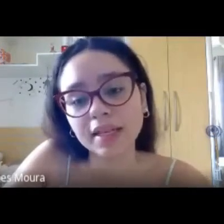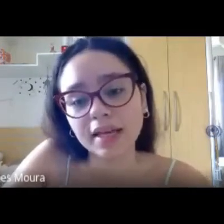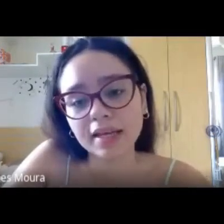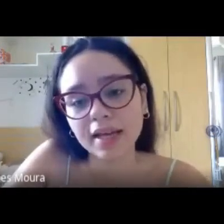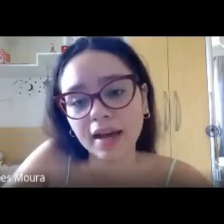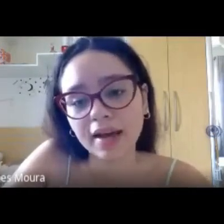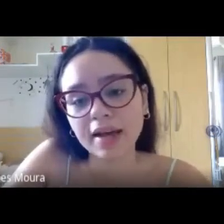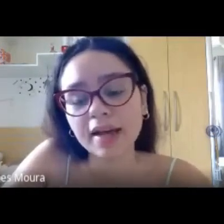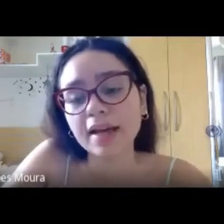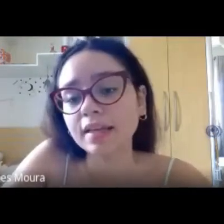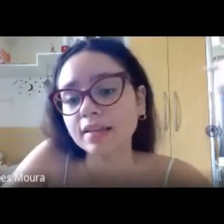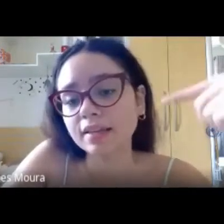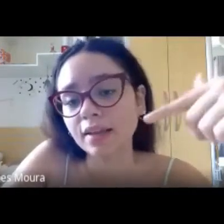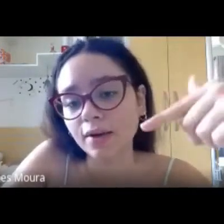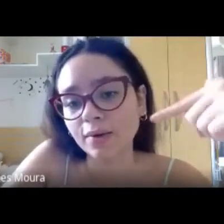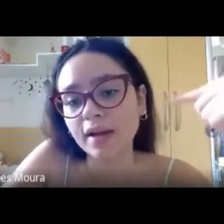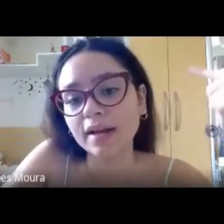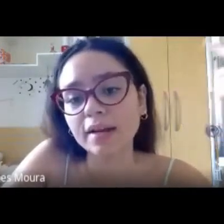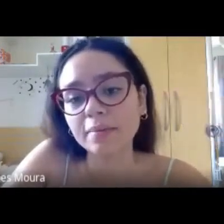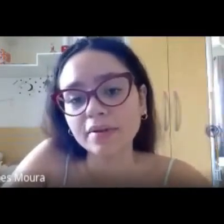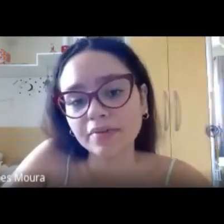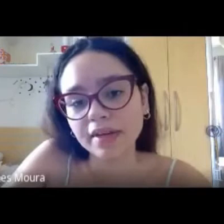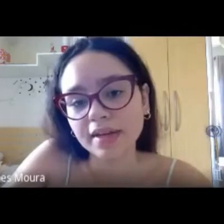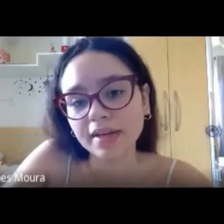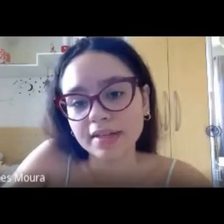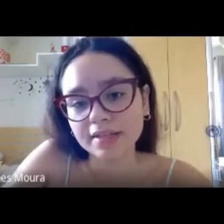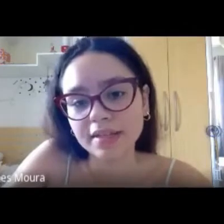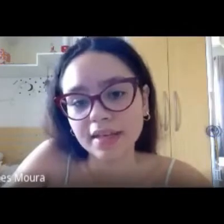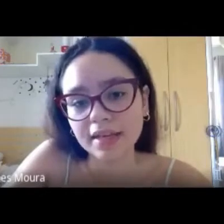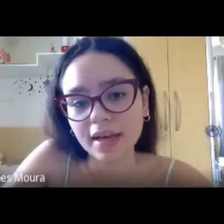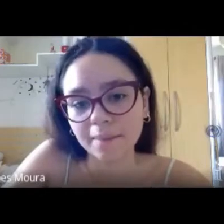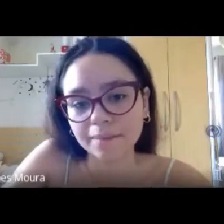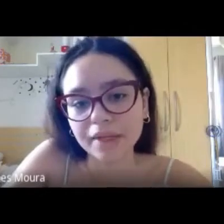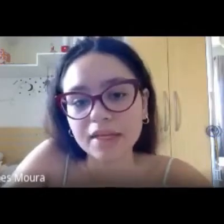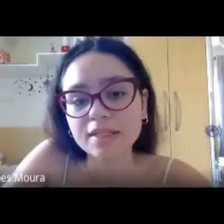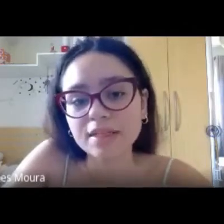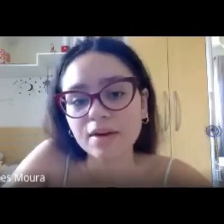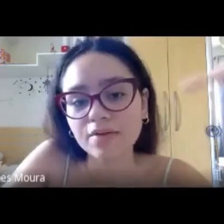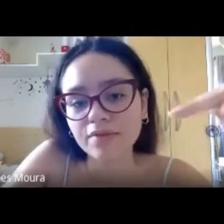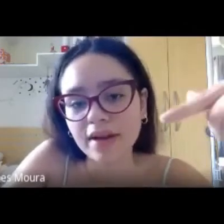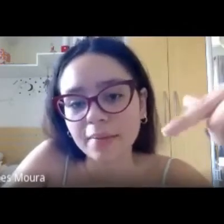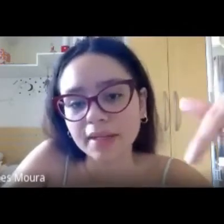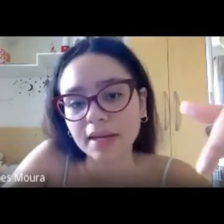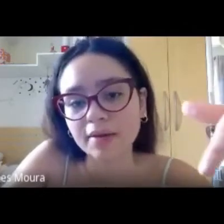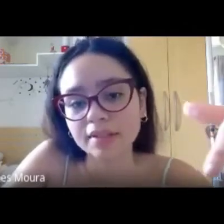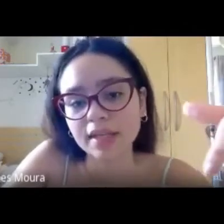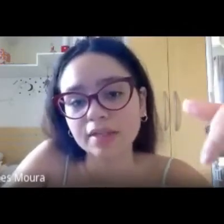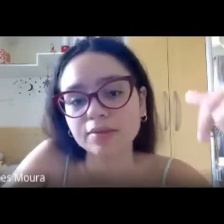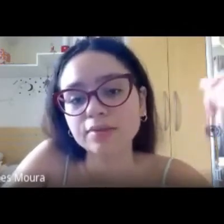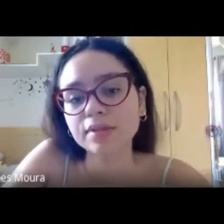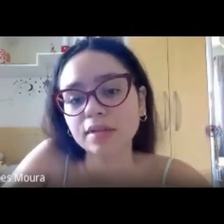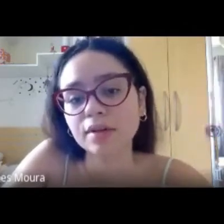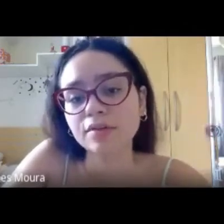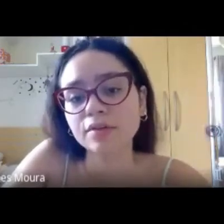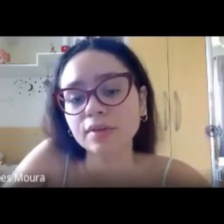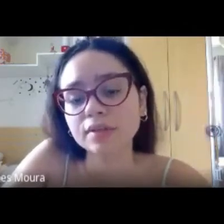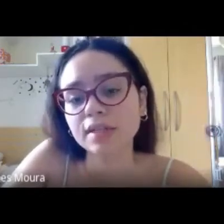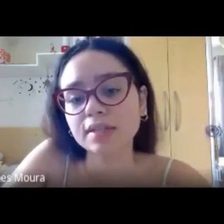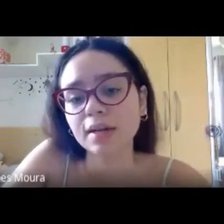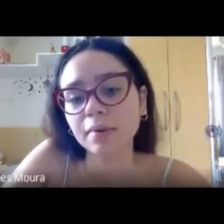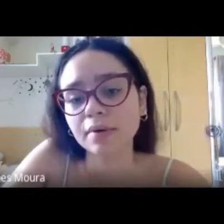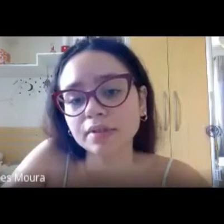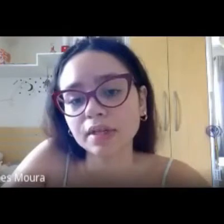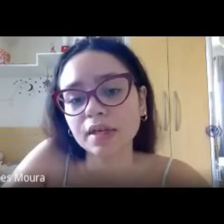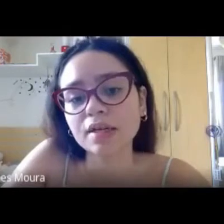em DNA. Logo, ele amplifica esse DNA. Se houver material genético do SARS-CoV-2